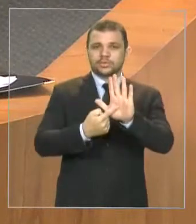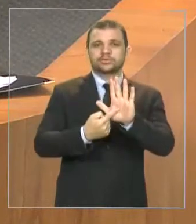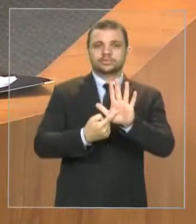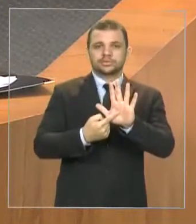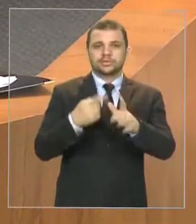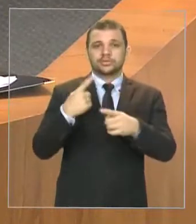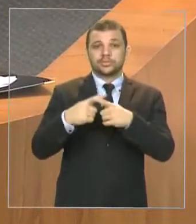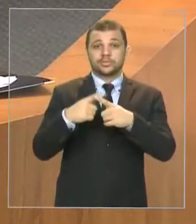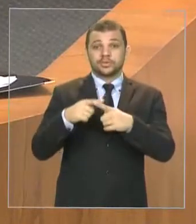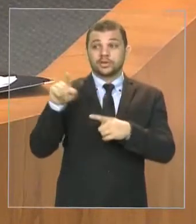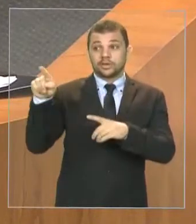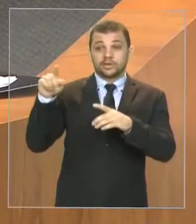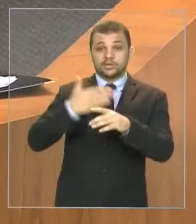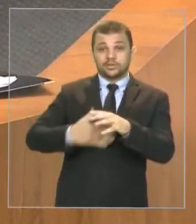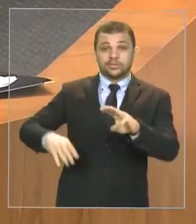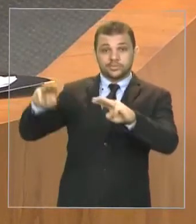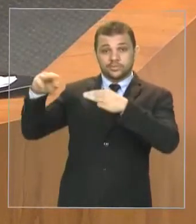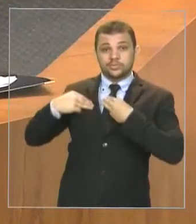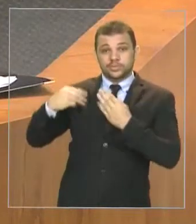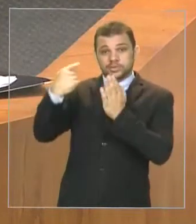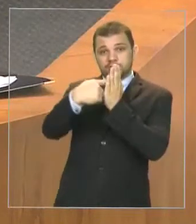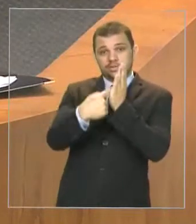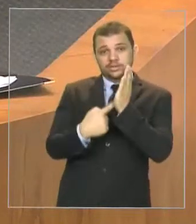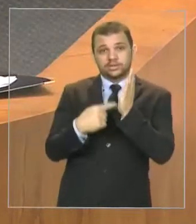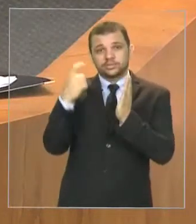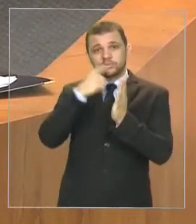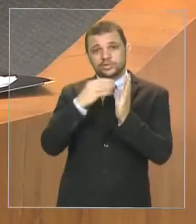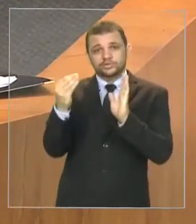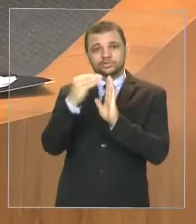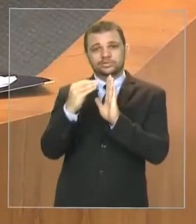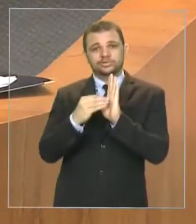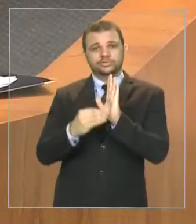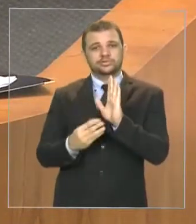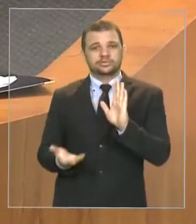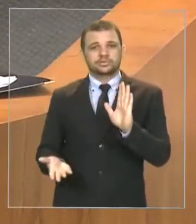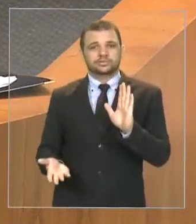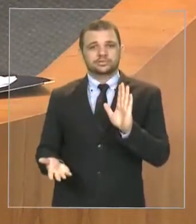a relação mentirosa, que falseia a verdade.